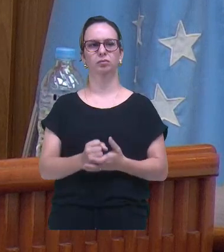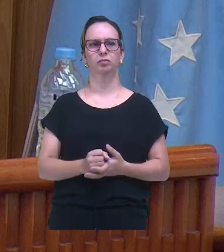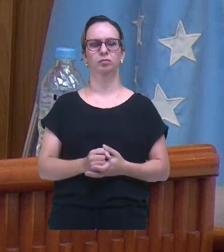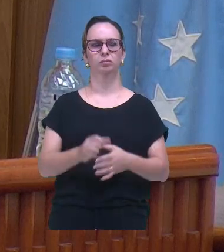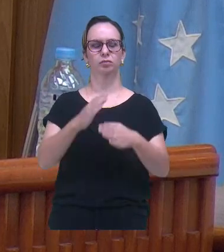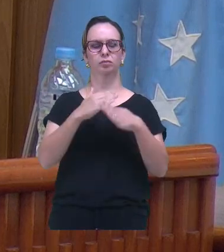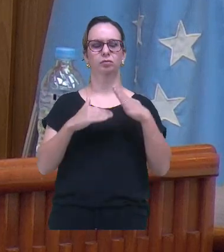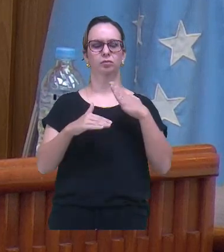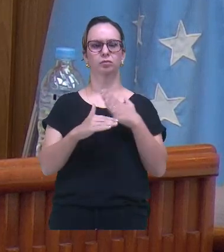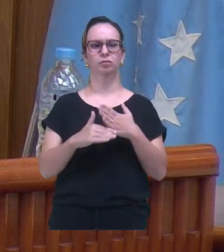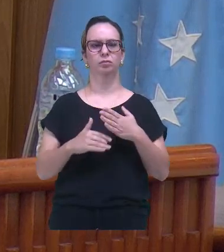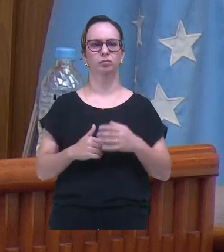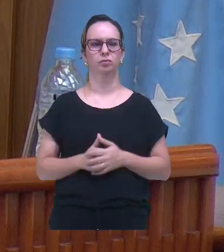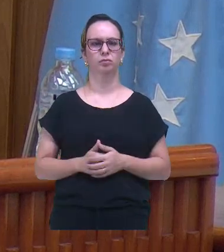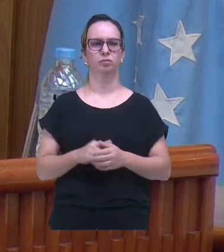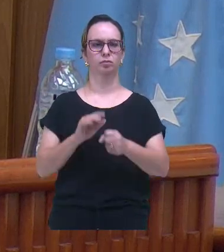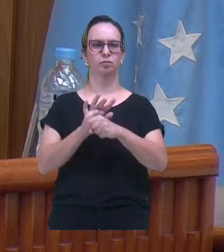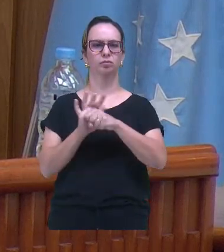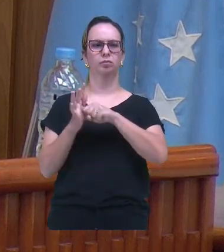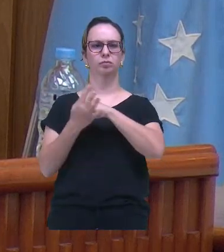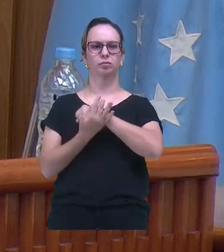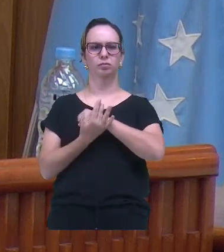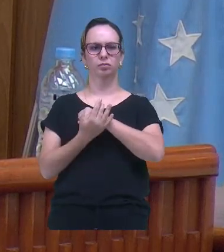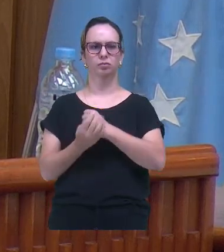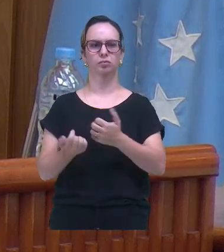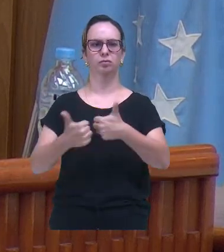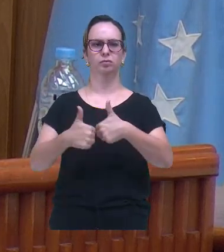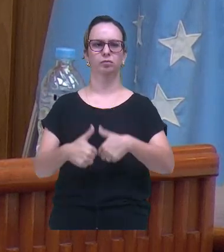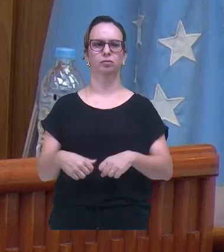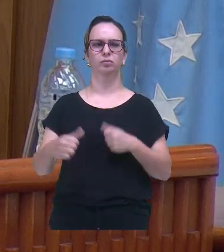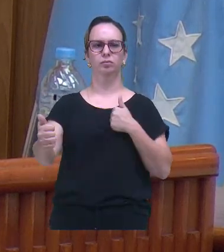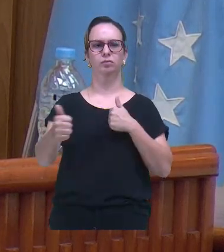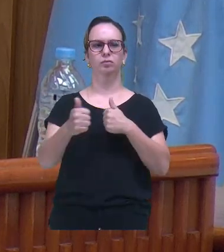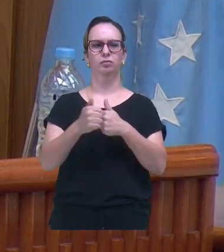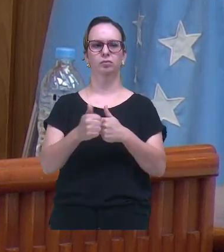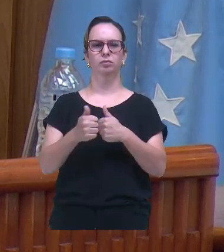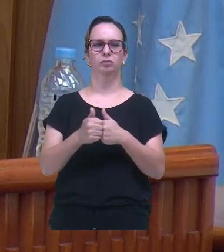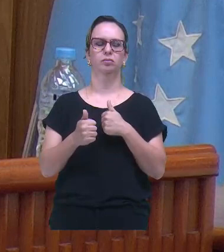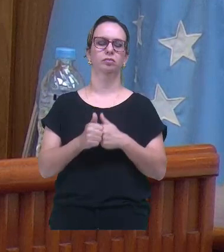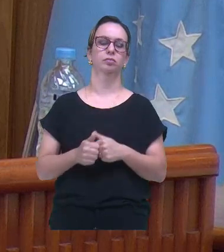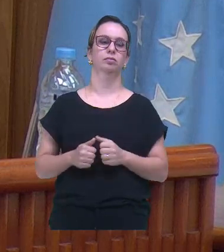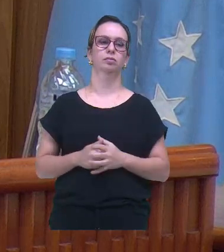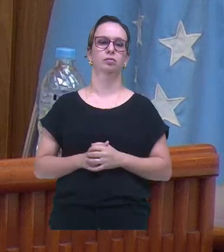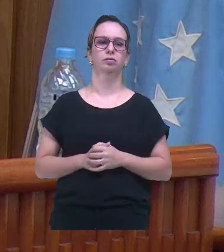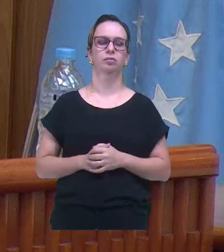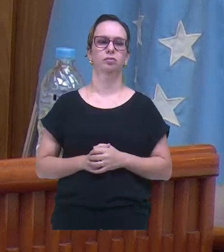pandemia e estiveram sempre próximos de todas as ações da saúde.